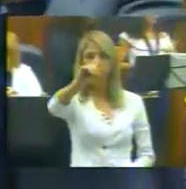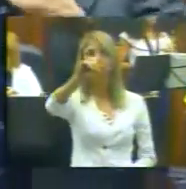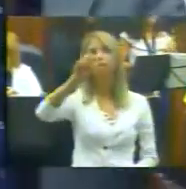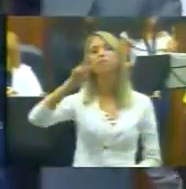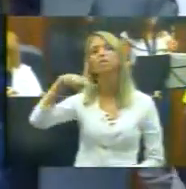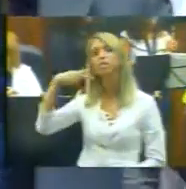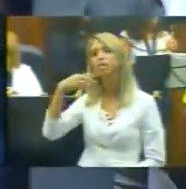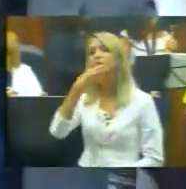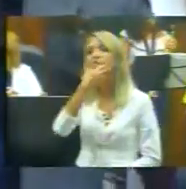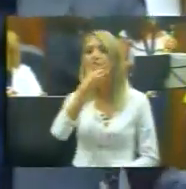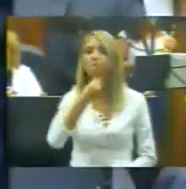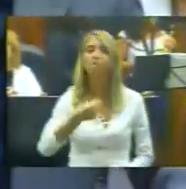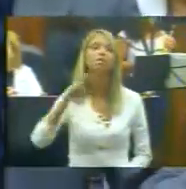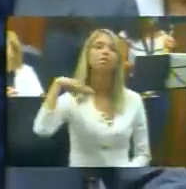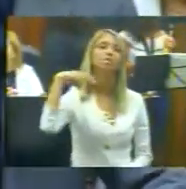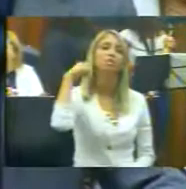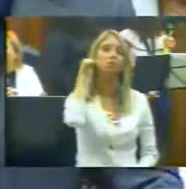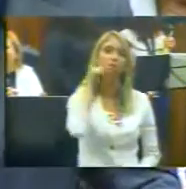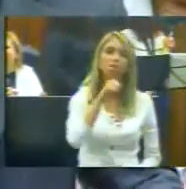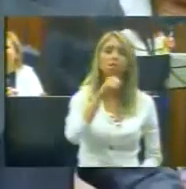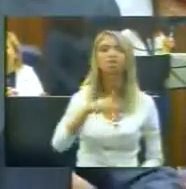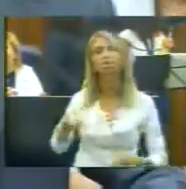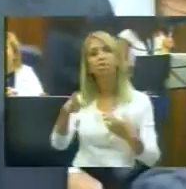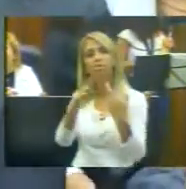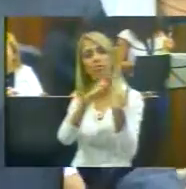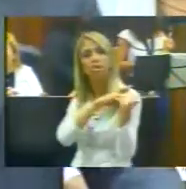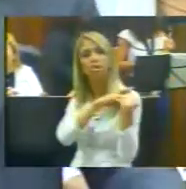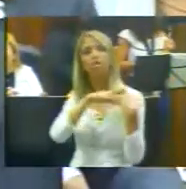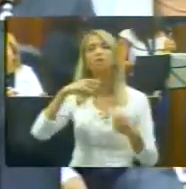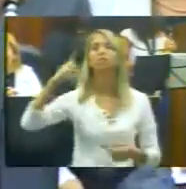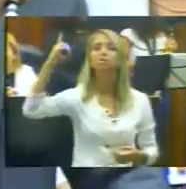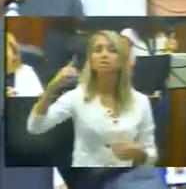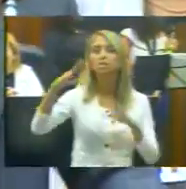vereadores, vereadoras, autoridades, diretoras,